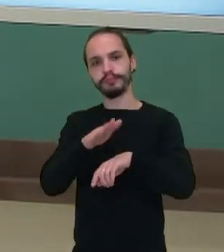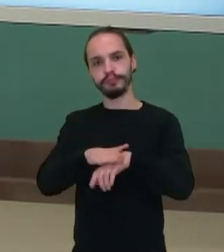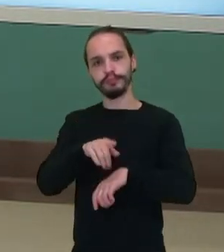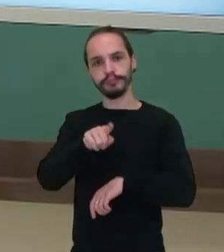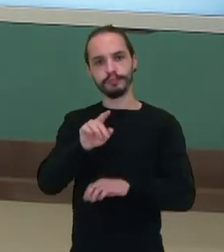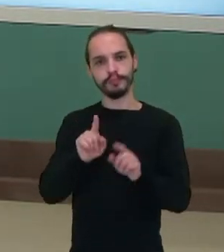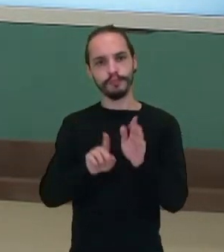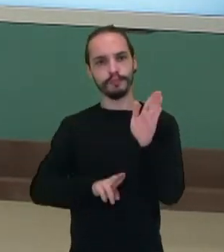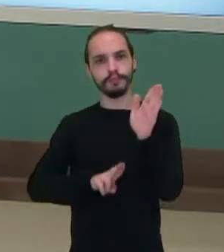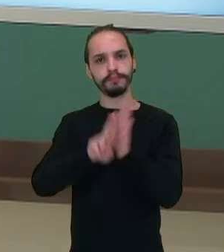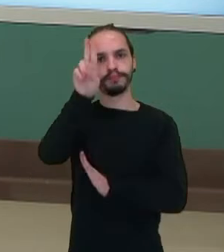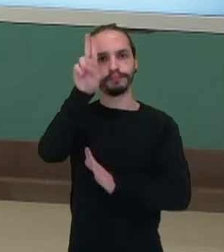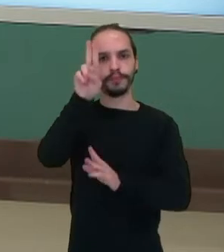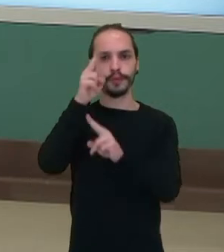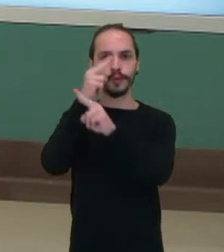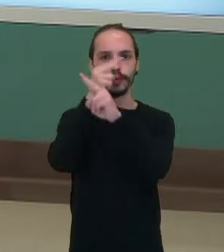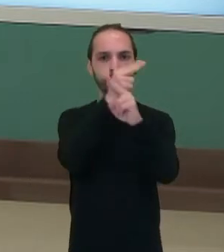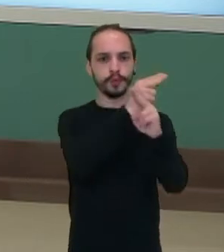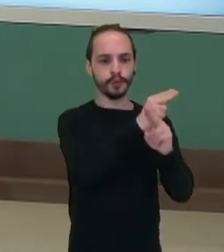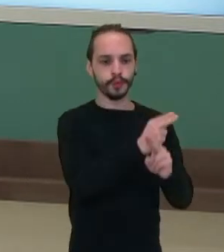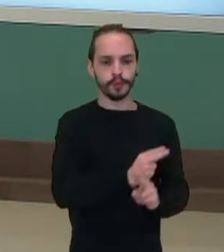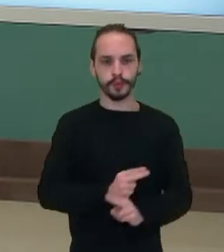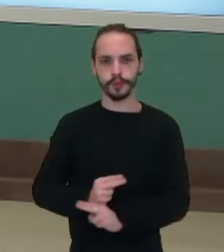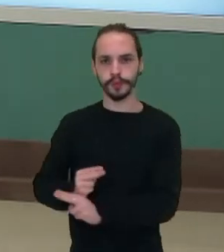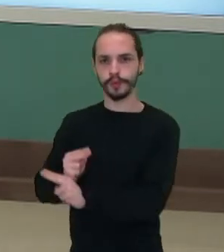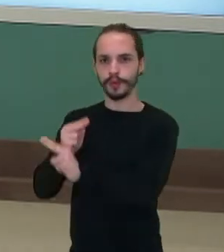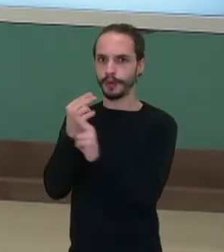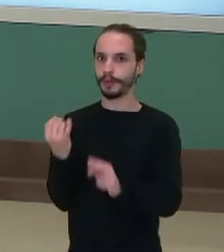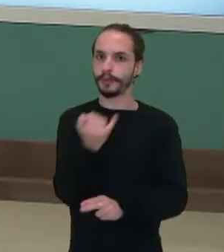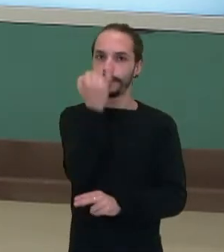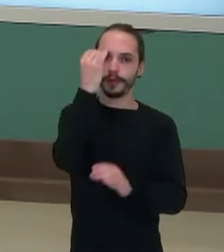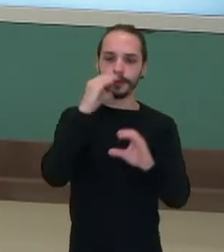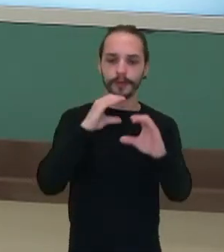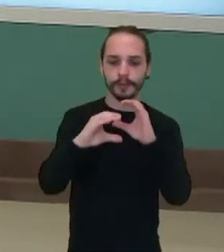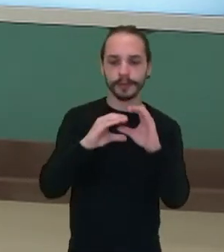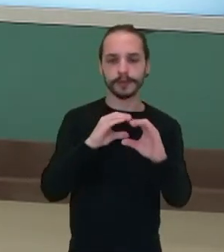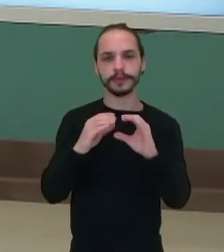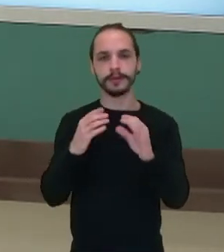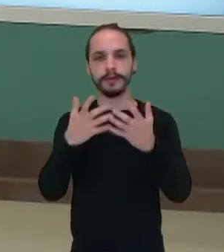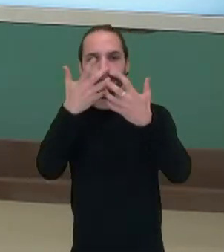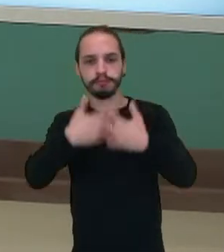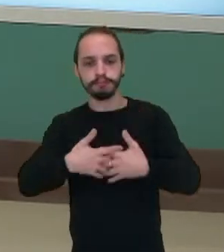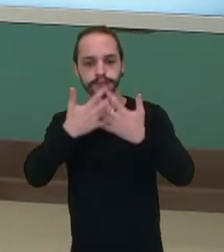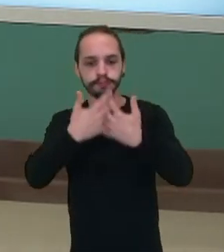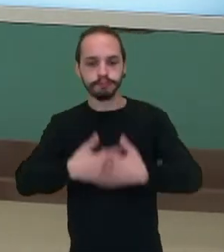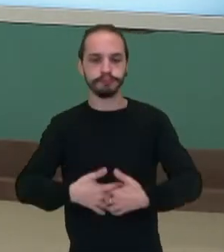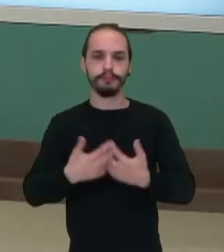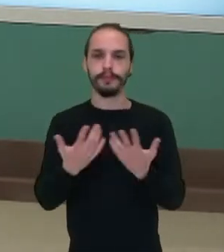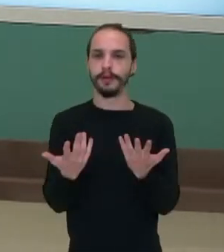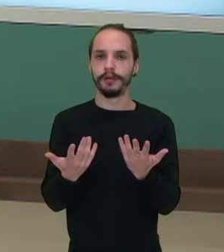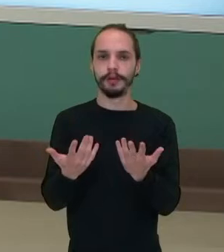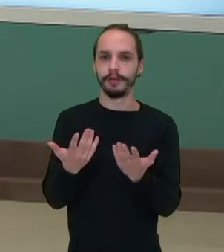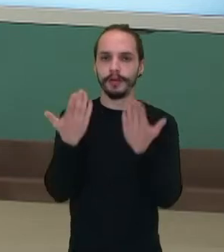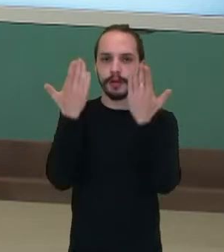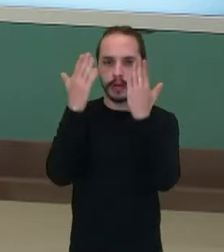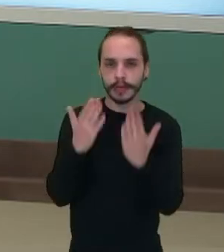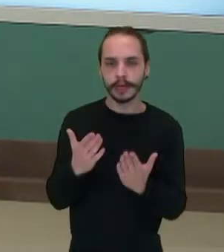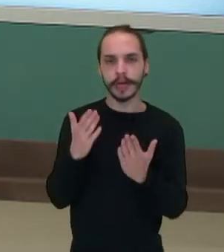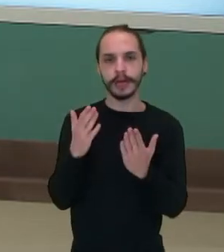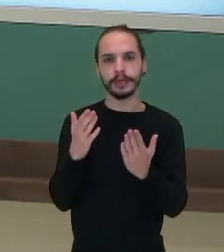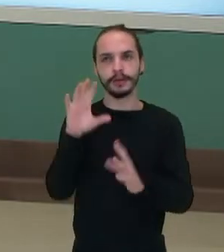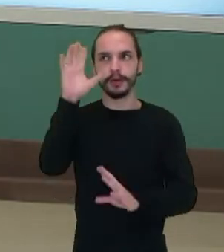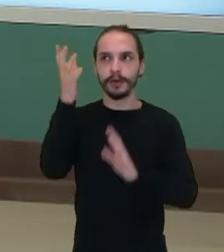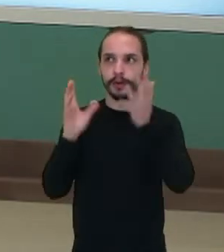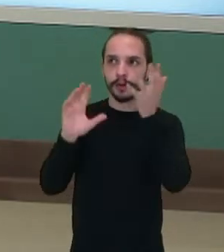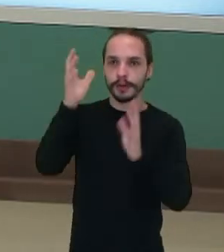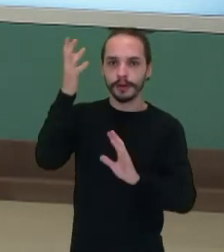tão fundamentais para a comunicação, como para processamentos, né, como para análise climáticas, análise